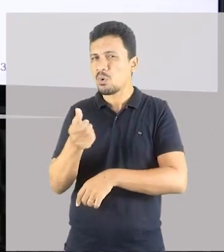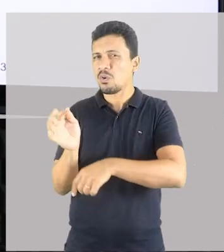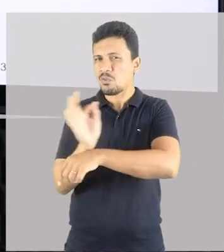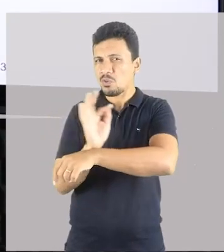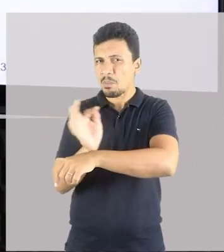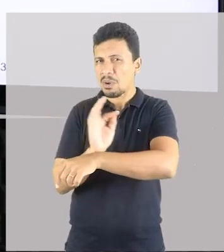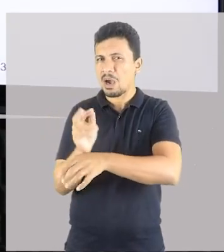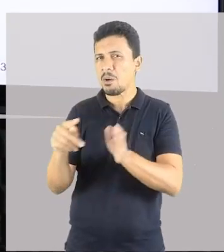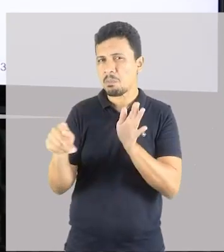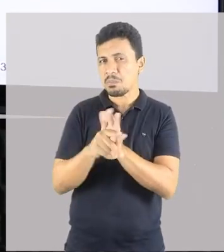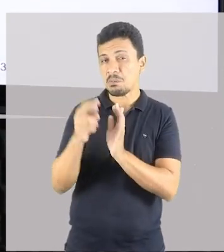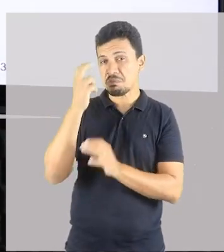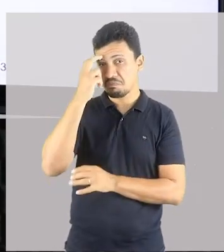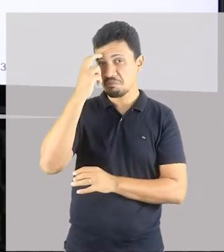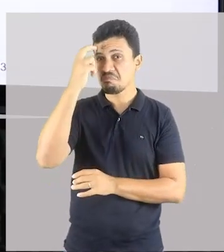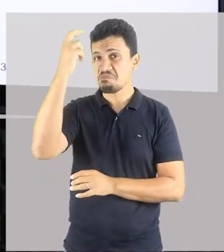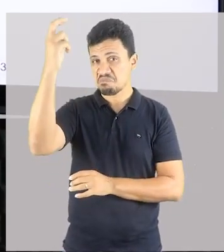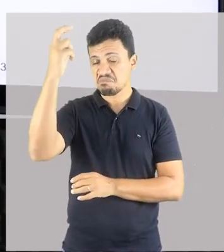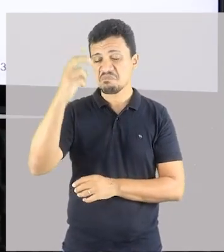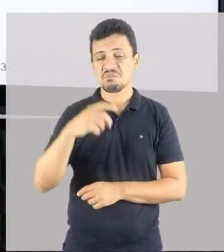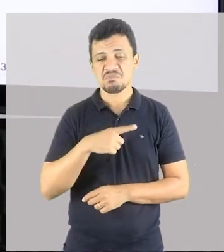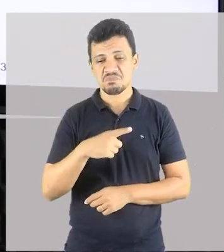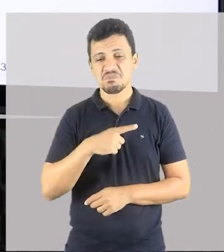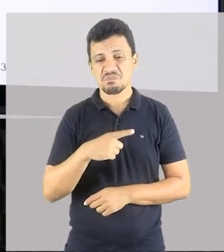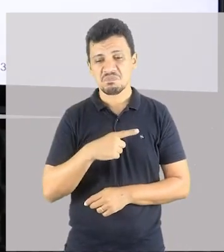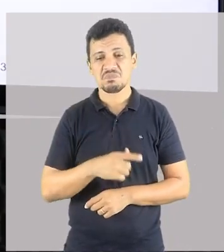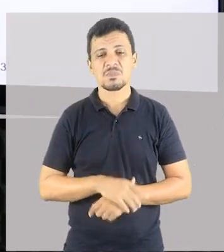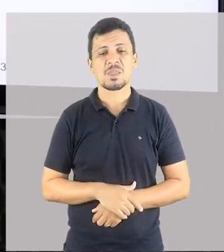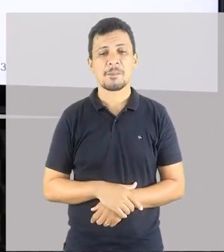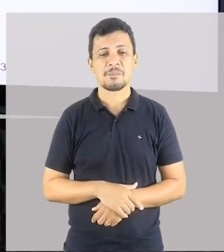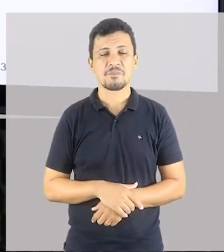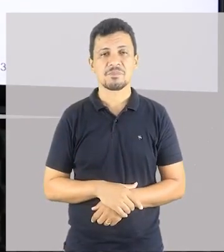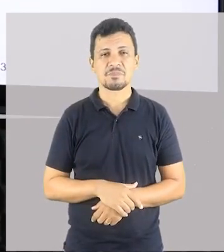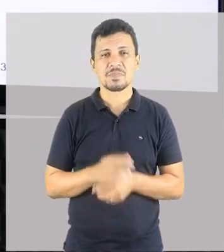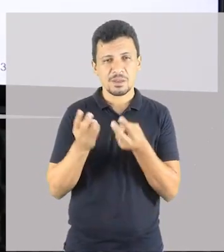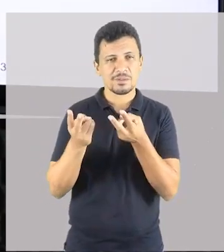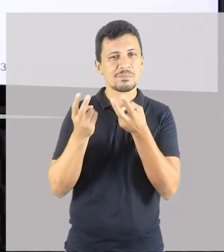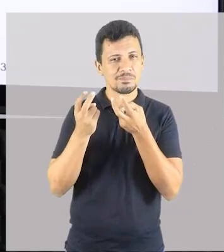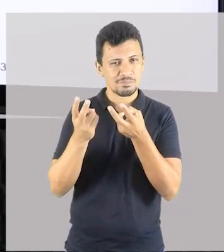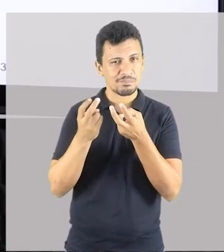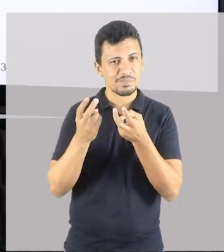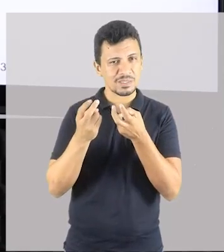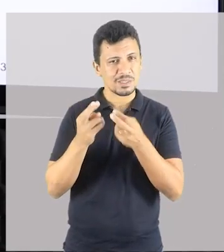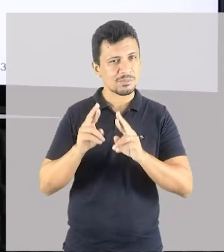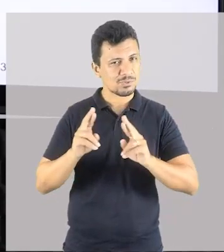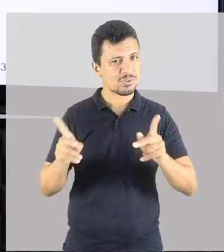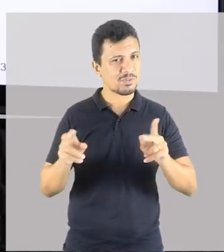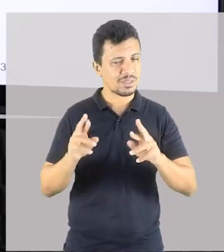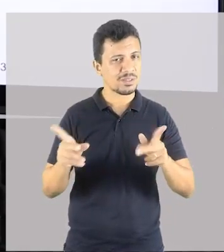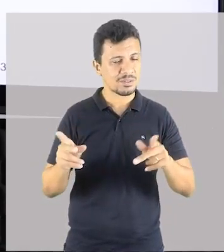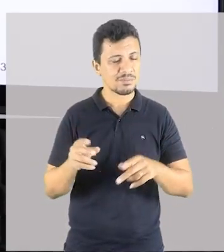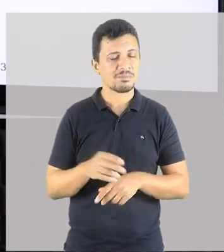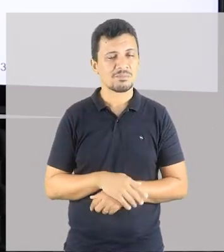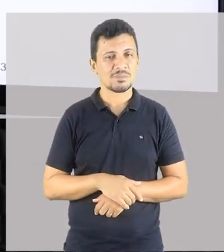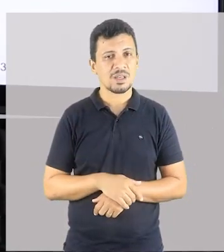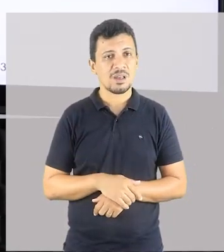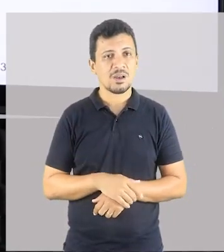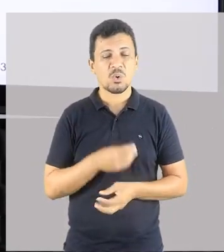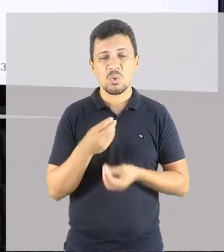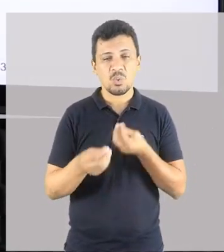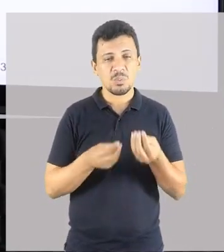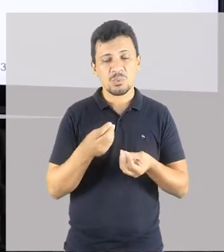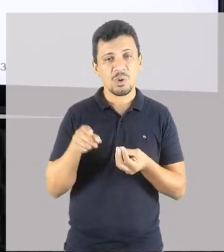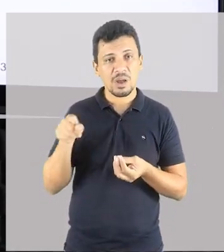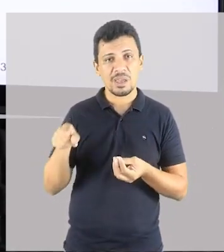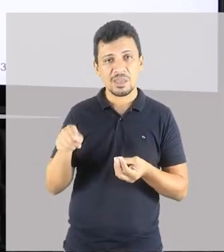bem intelectual, né? Bem intelectual, bastante intelectual. Então, a gente percebe uma diferença até mesmo na forma